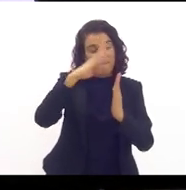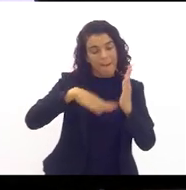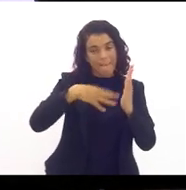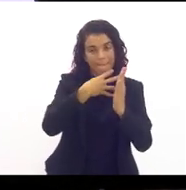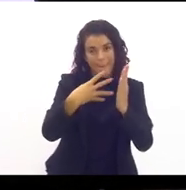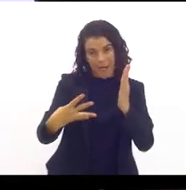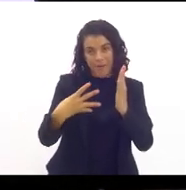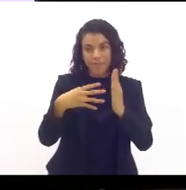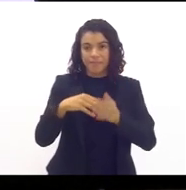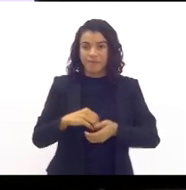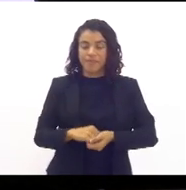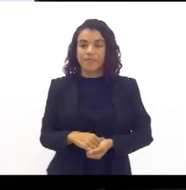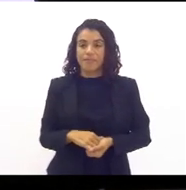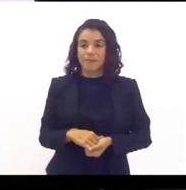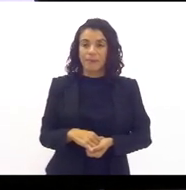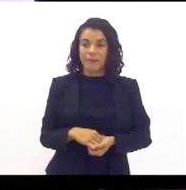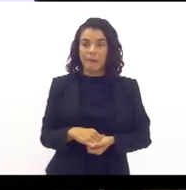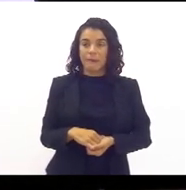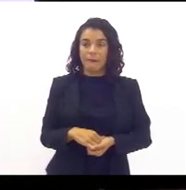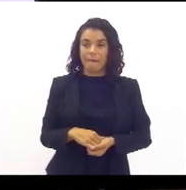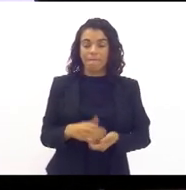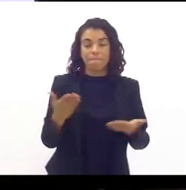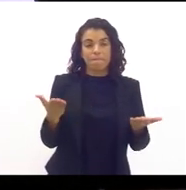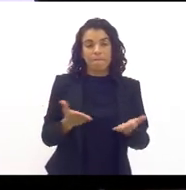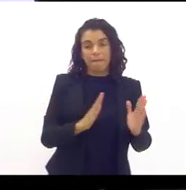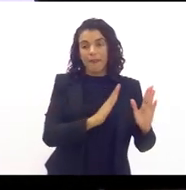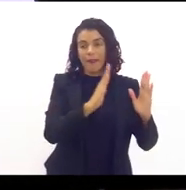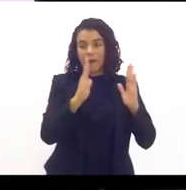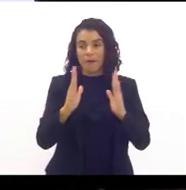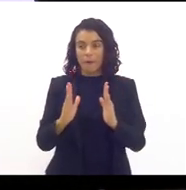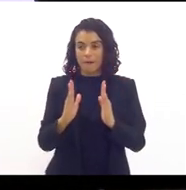orçamento também. E passando aqui para...